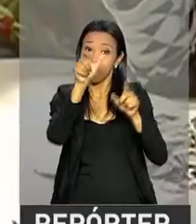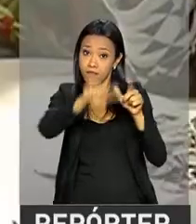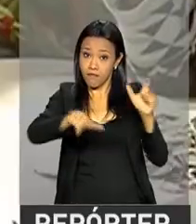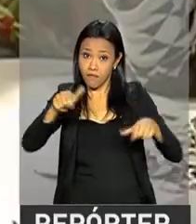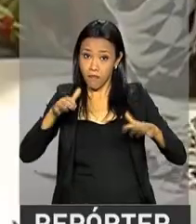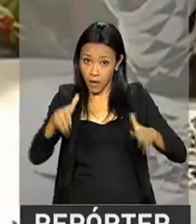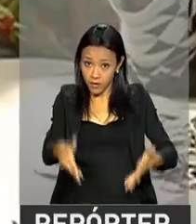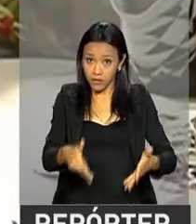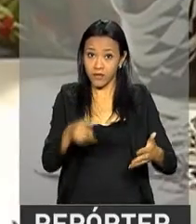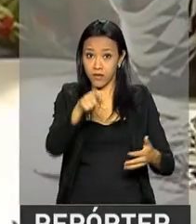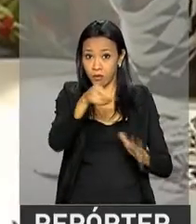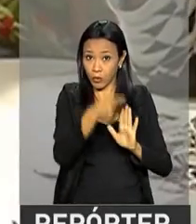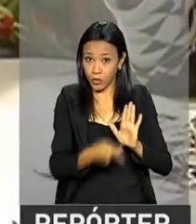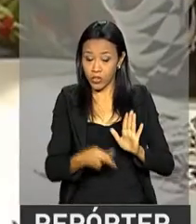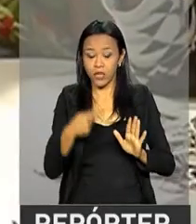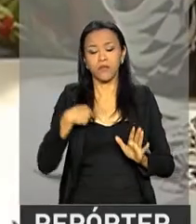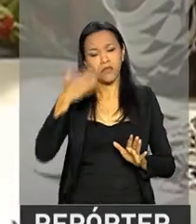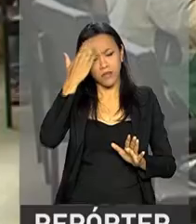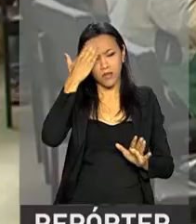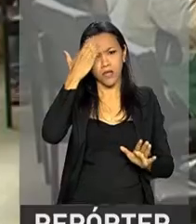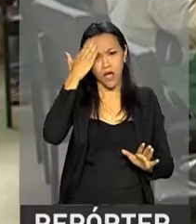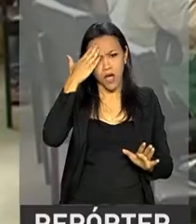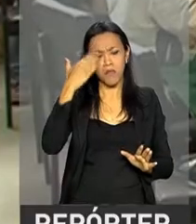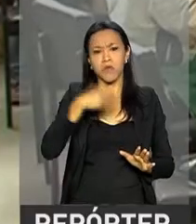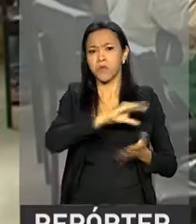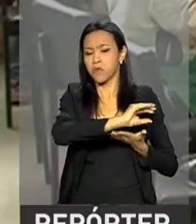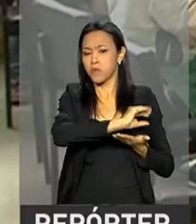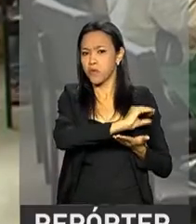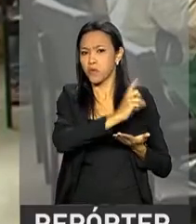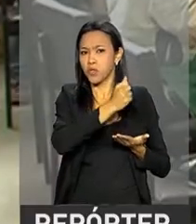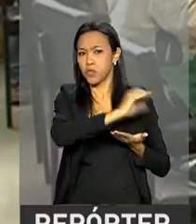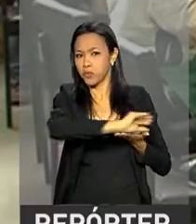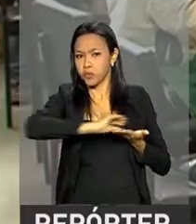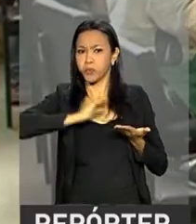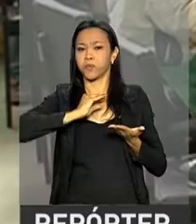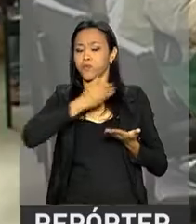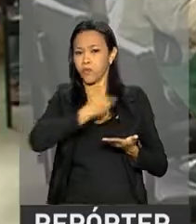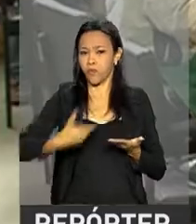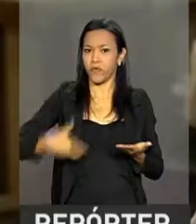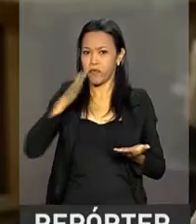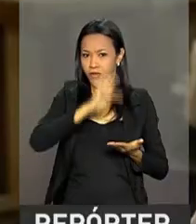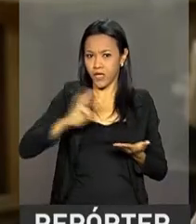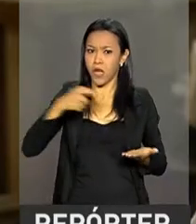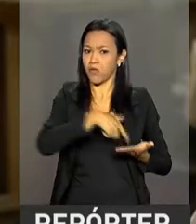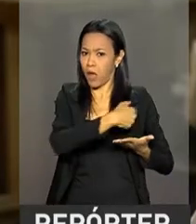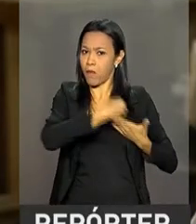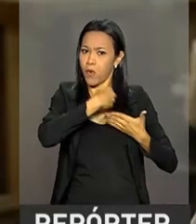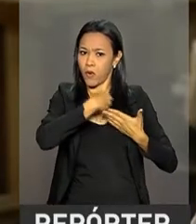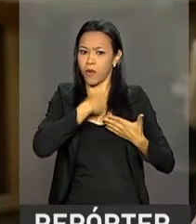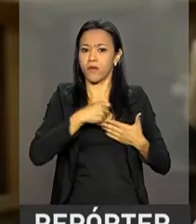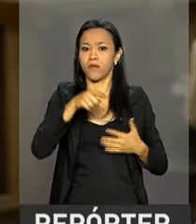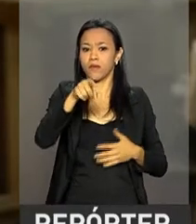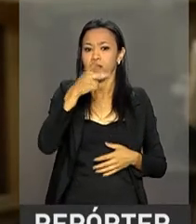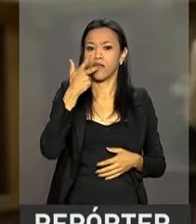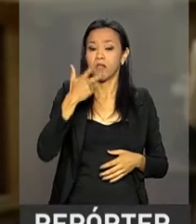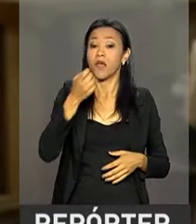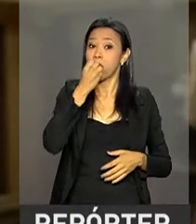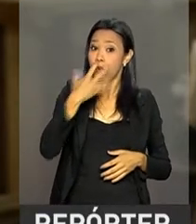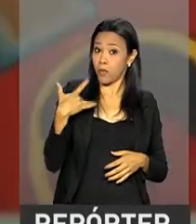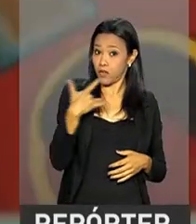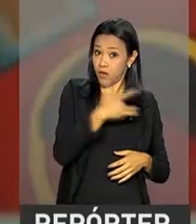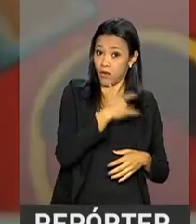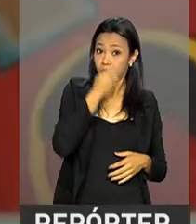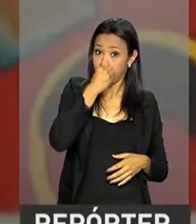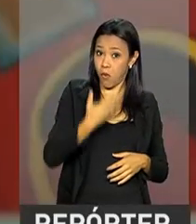reconhece os benefícios dos investimentos do governo federal na economia solidária é bom para a saúde bom moço